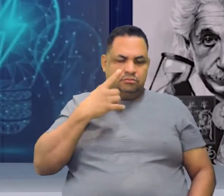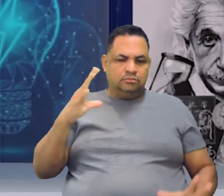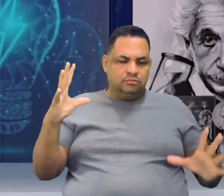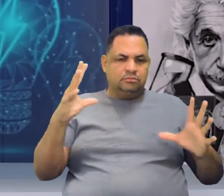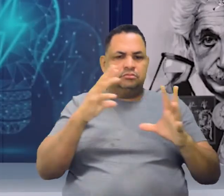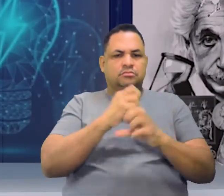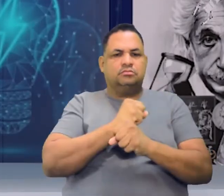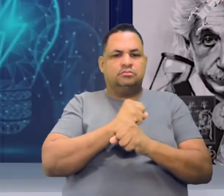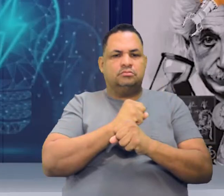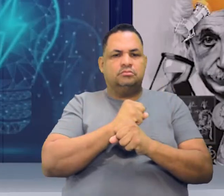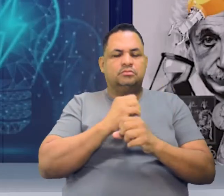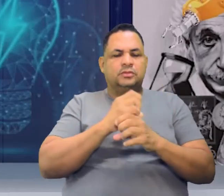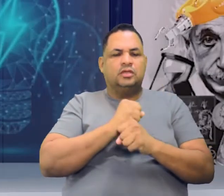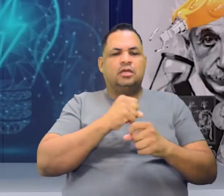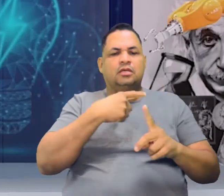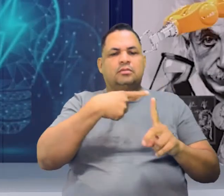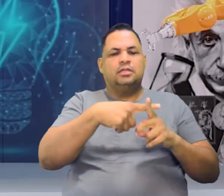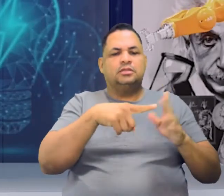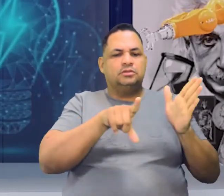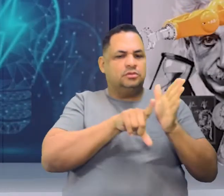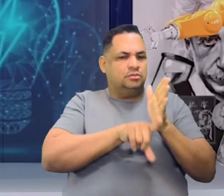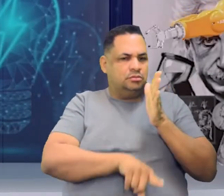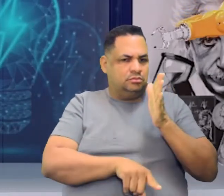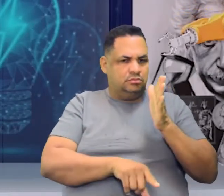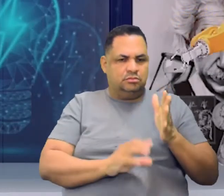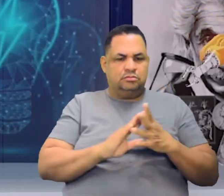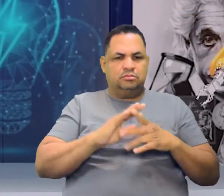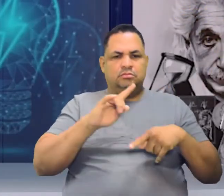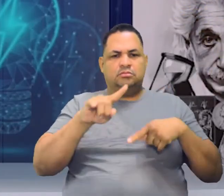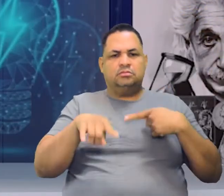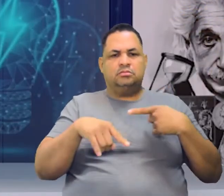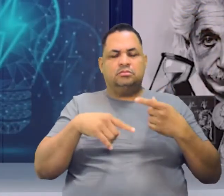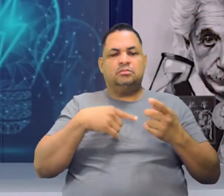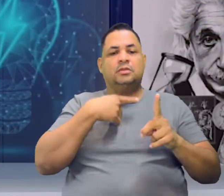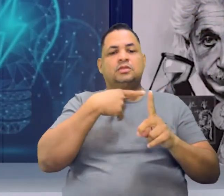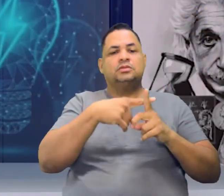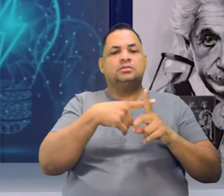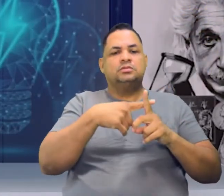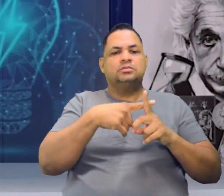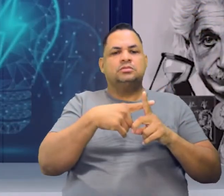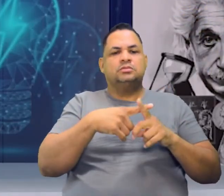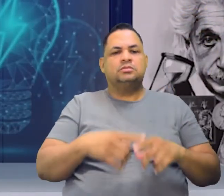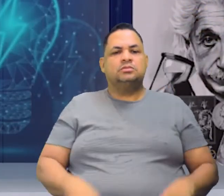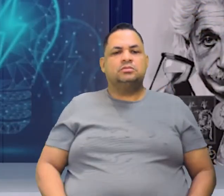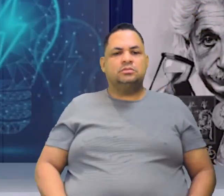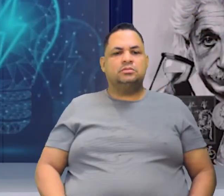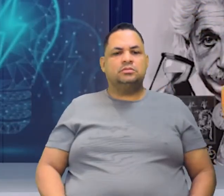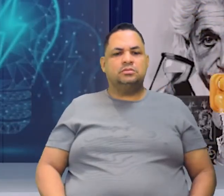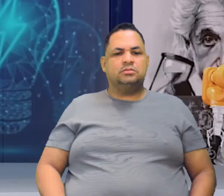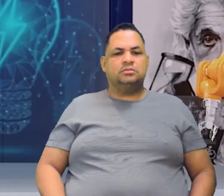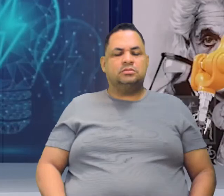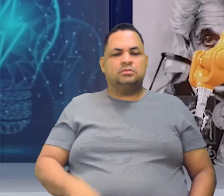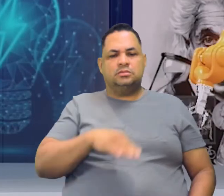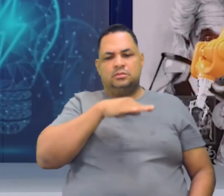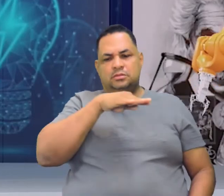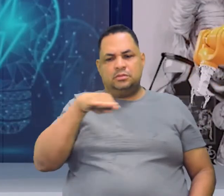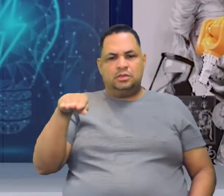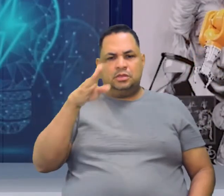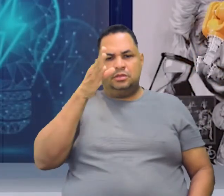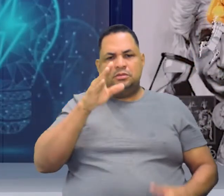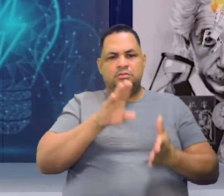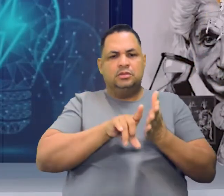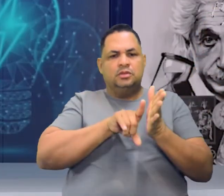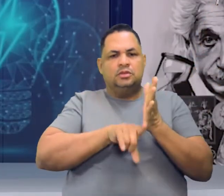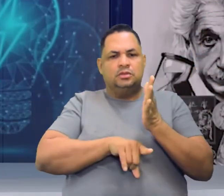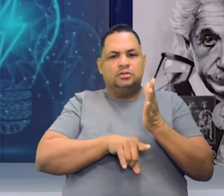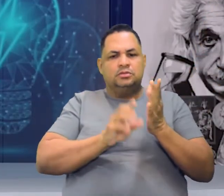somar ou vai subtrair para você encontrar esse valor. Para você somar, tem que estar o quê? No mesmo sentido. Para subtrair,